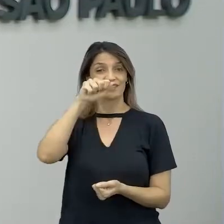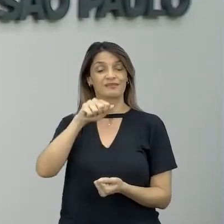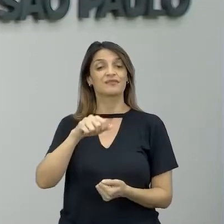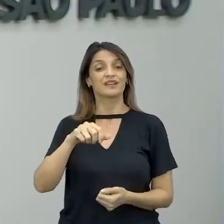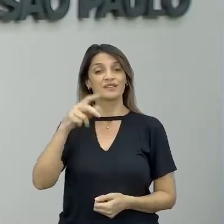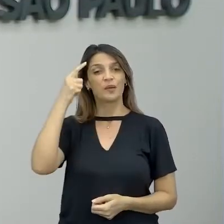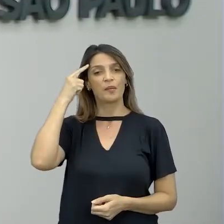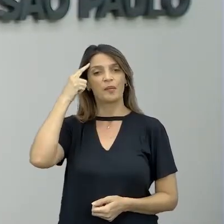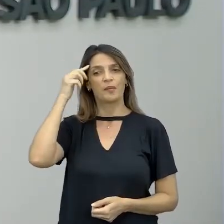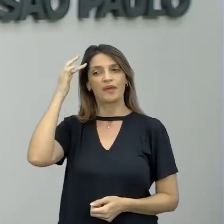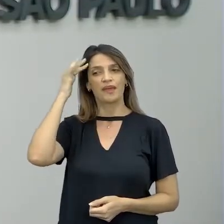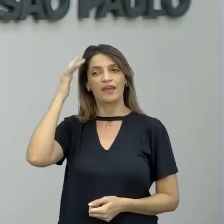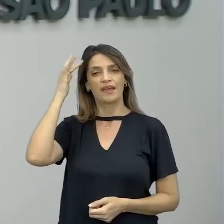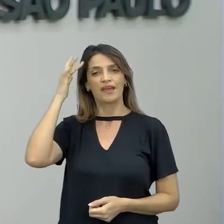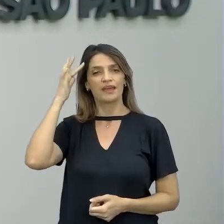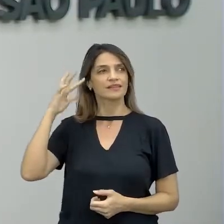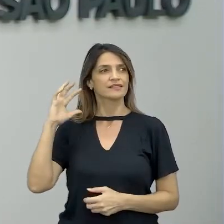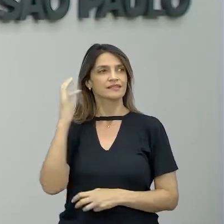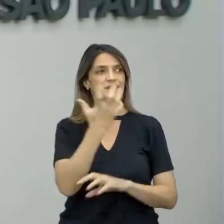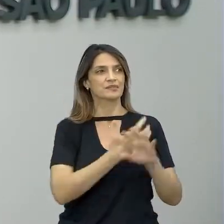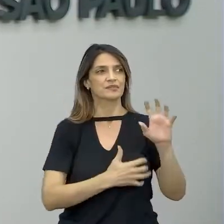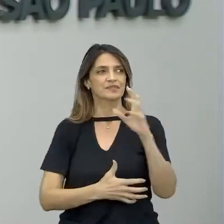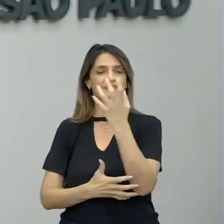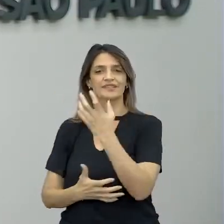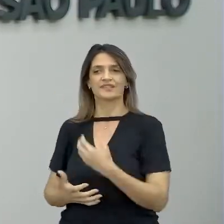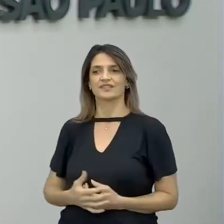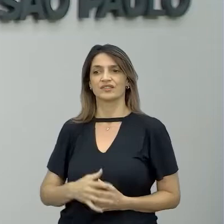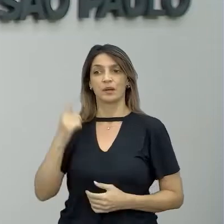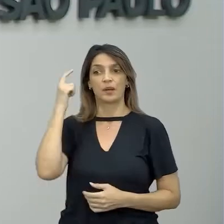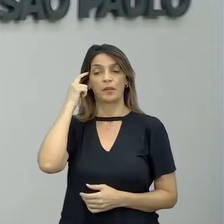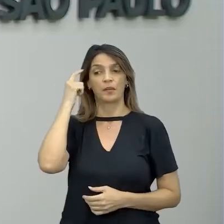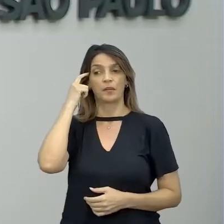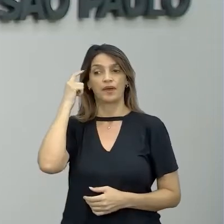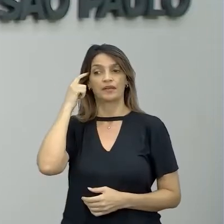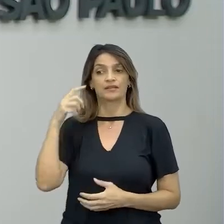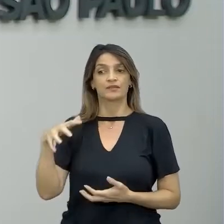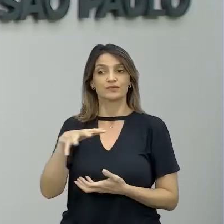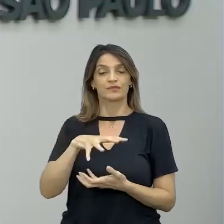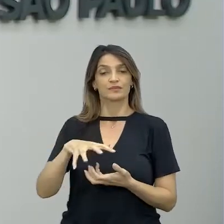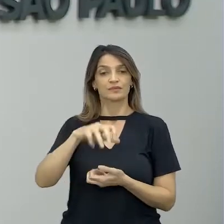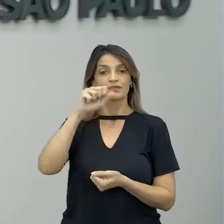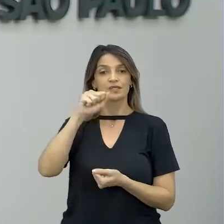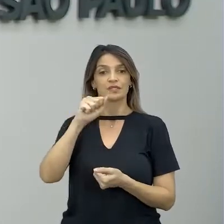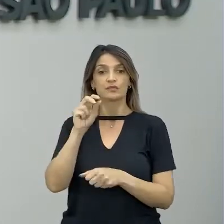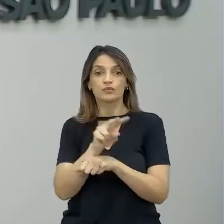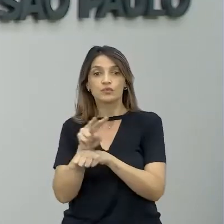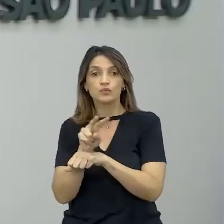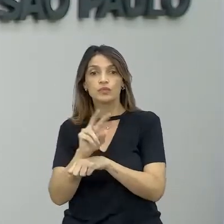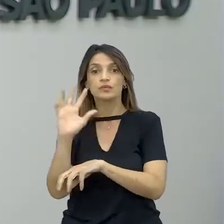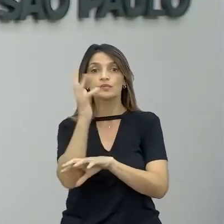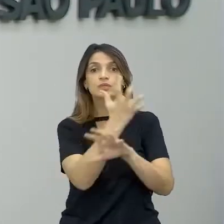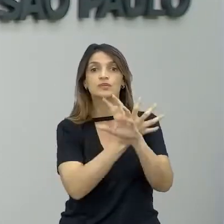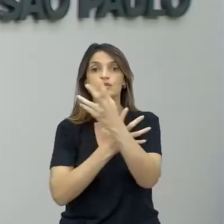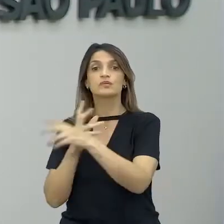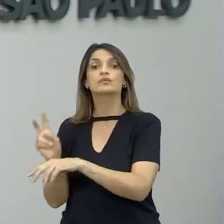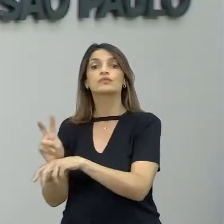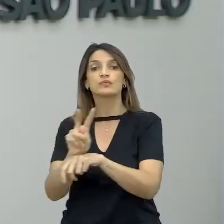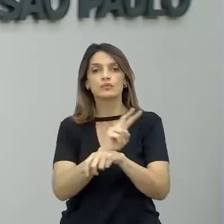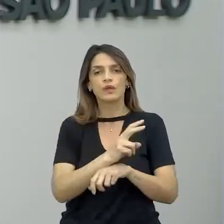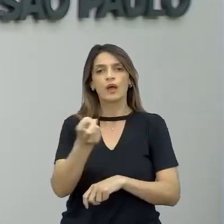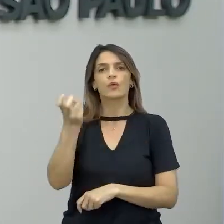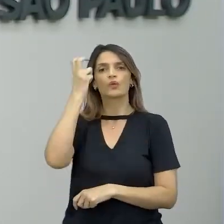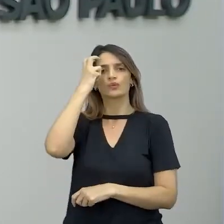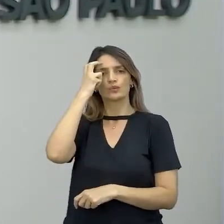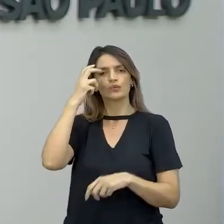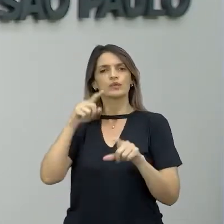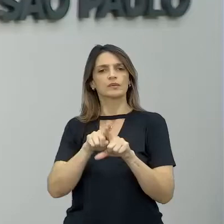sustentabilidade, a gente pensa só em meio ambiente, não é só isso, né? Porque quando a gente pensa em sustentabilidade, é preservar o meio ambiente e também preservar a cultura